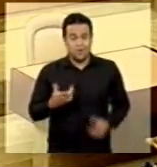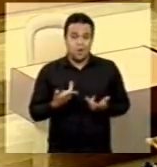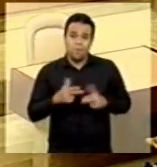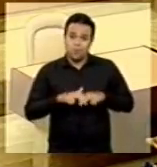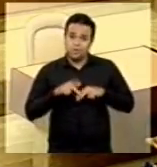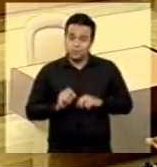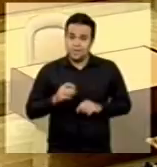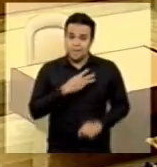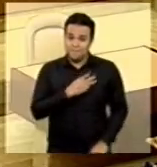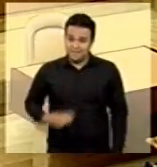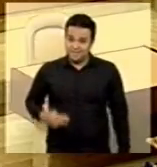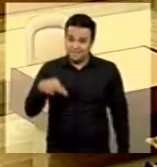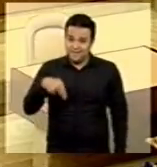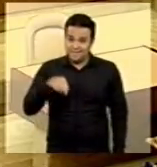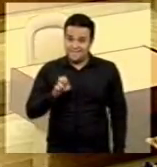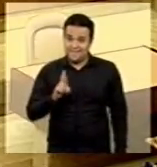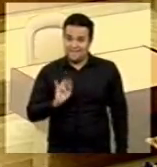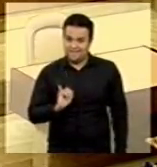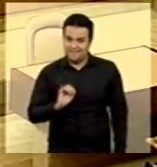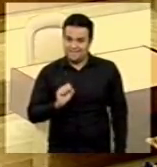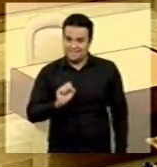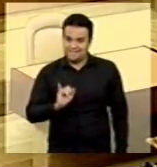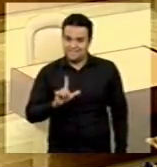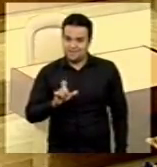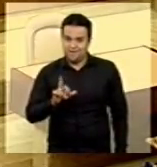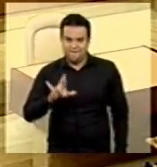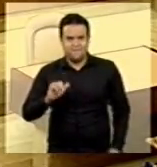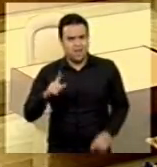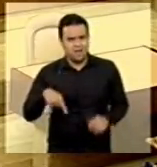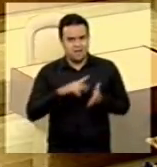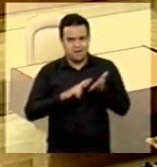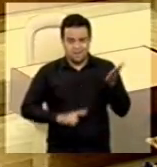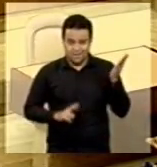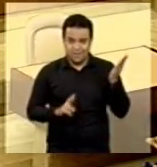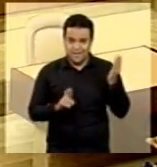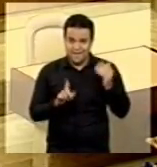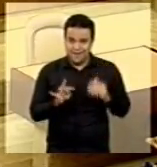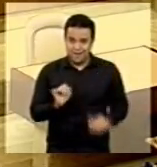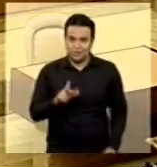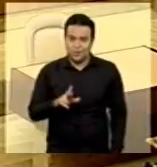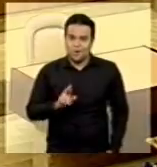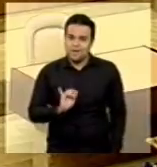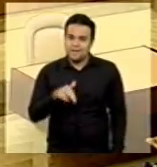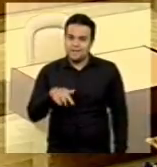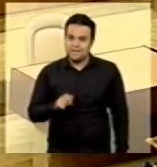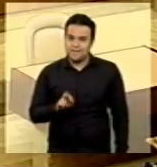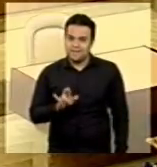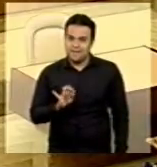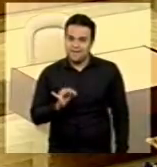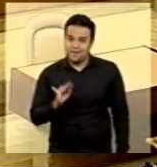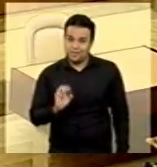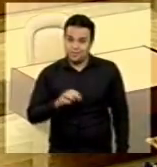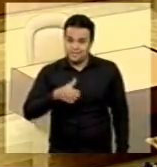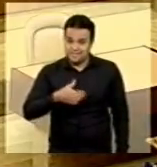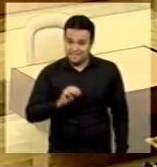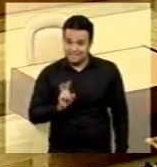o ministro Nery da Silveira, relator do inquérito 105, não é, suscitou uma questão